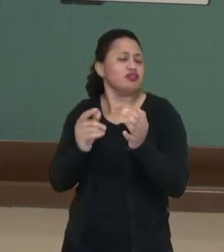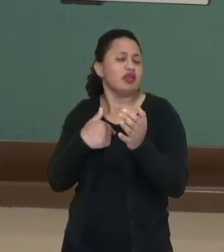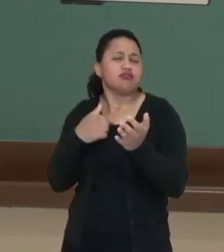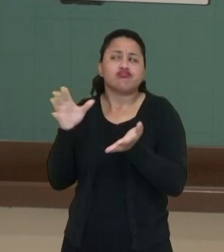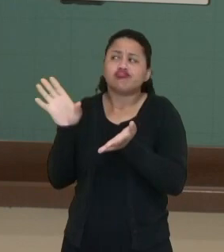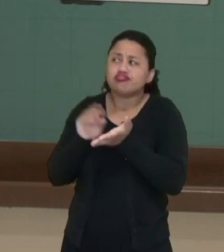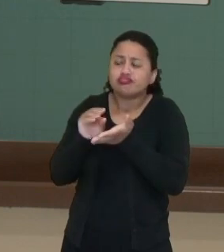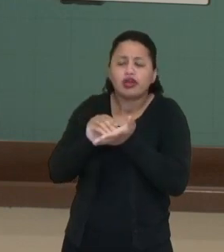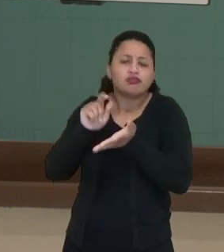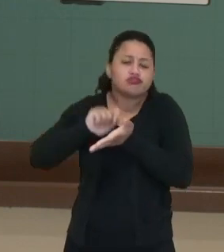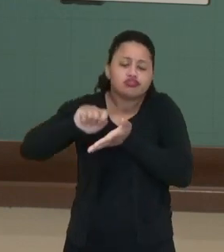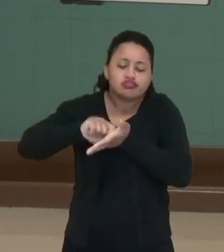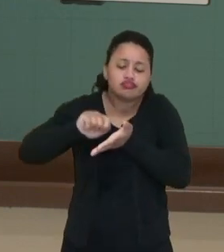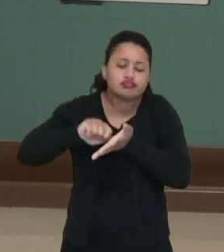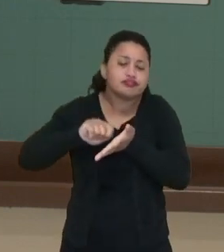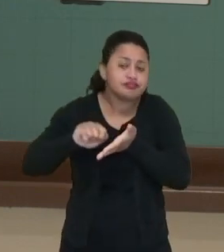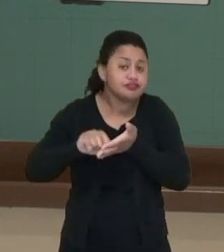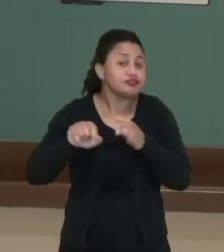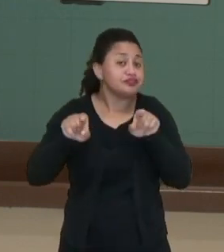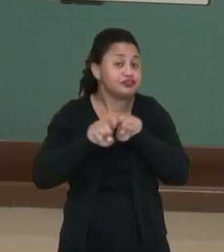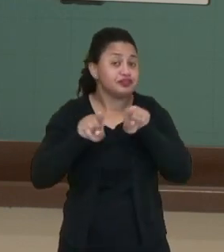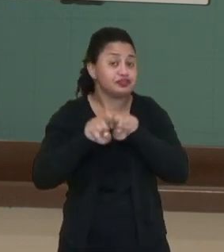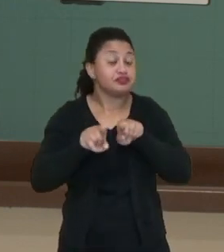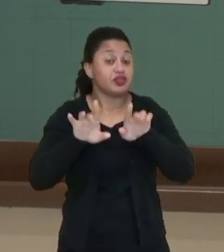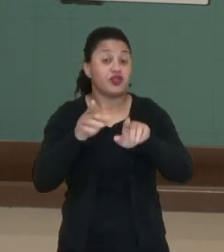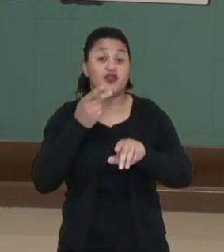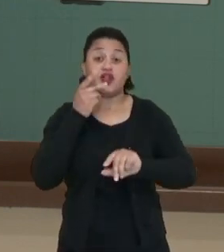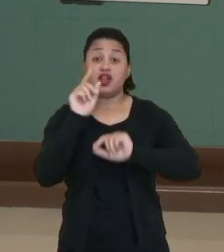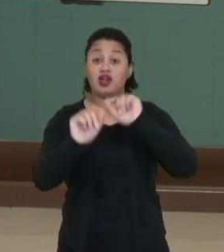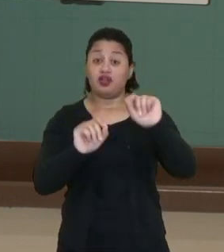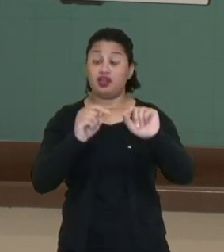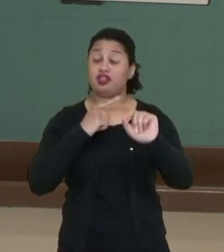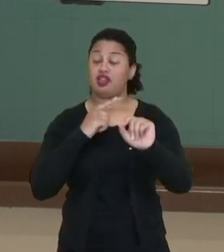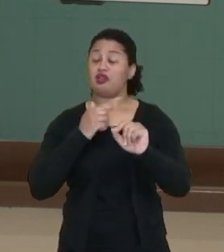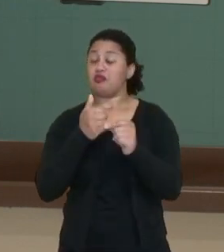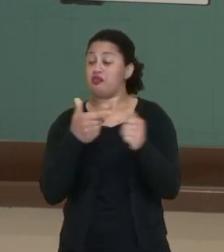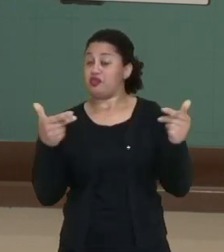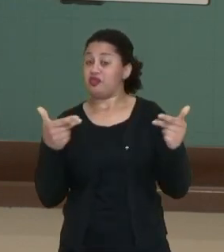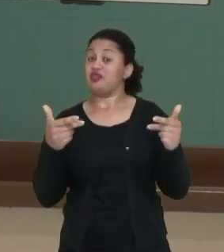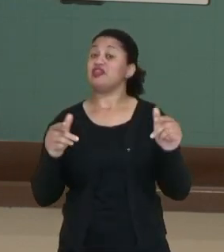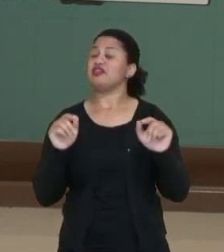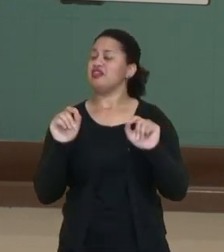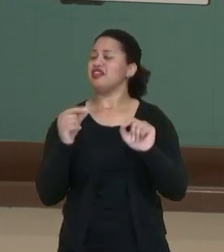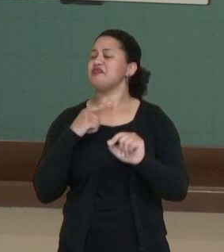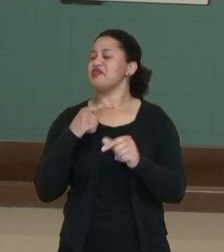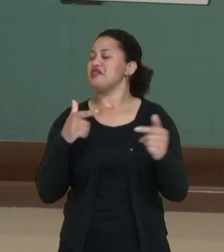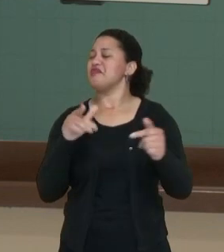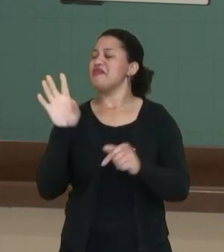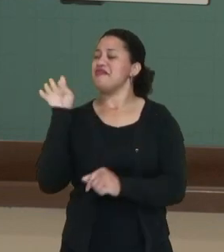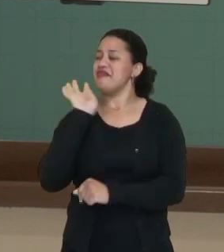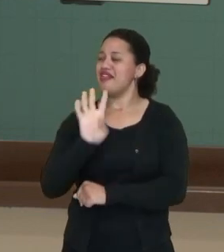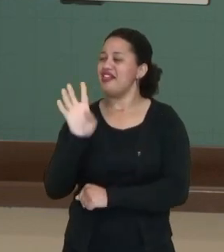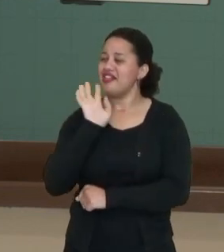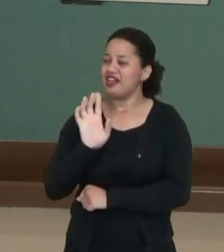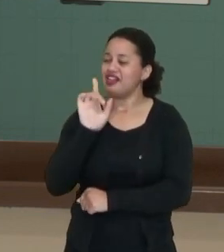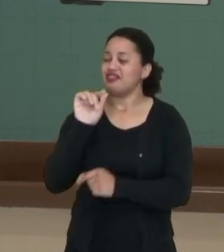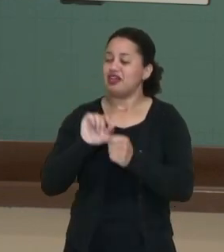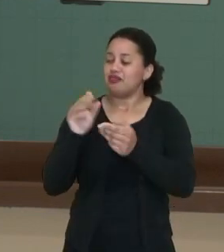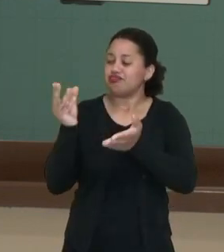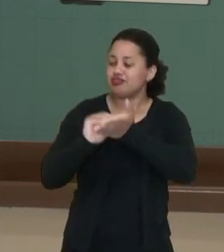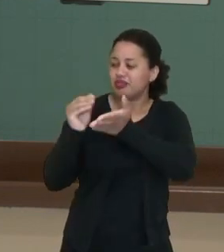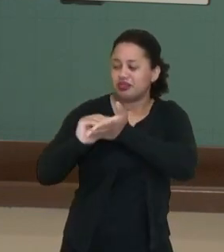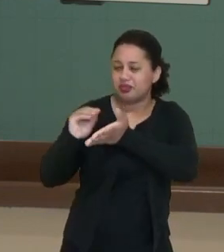tua preferência para fazer as anotações. E vou te contar uma coisa, temos novidade, você vai curtir muito, você vai fazer muitas